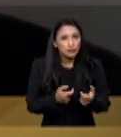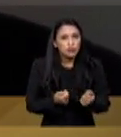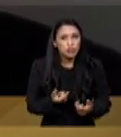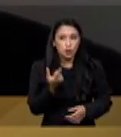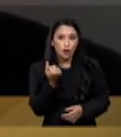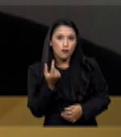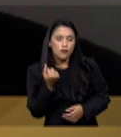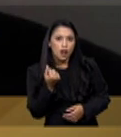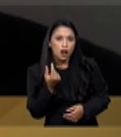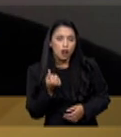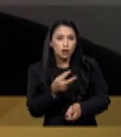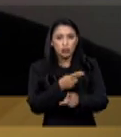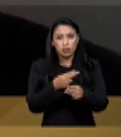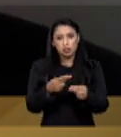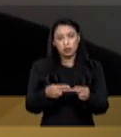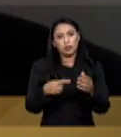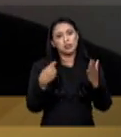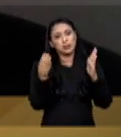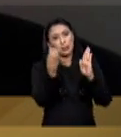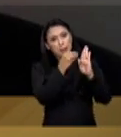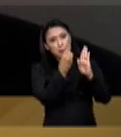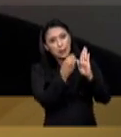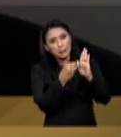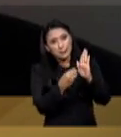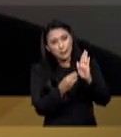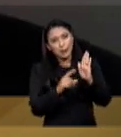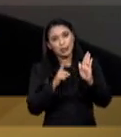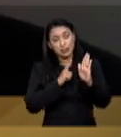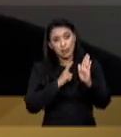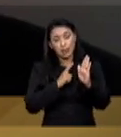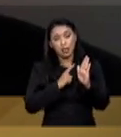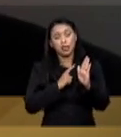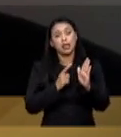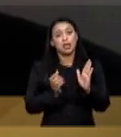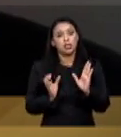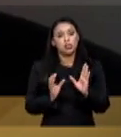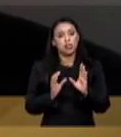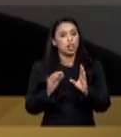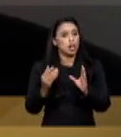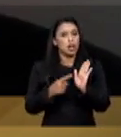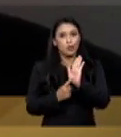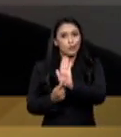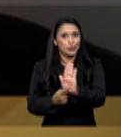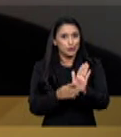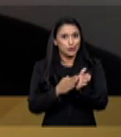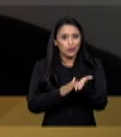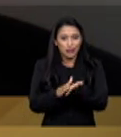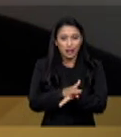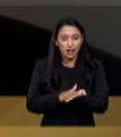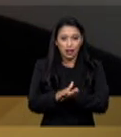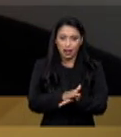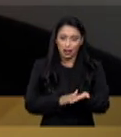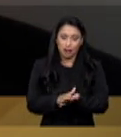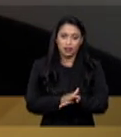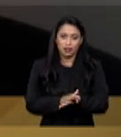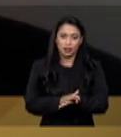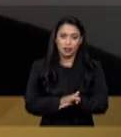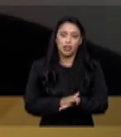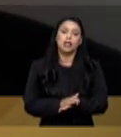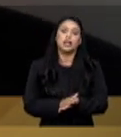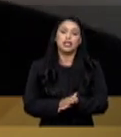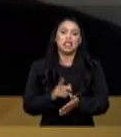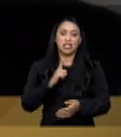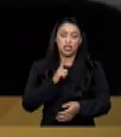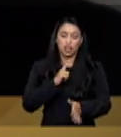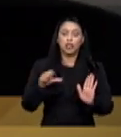e valores descritos, submetidos a processo de ocultação ou distanciamento de suas origens